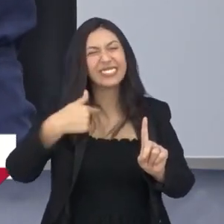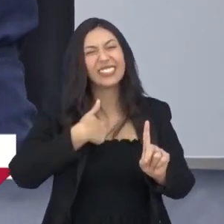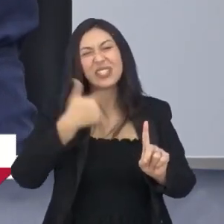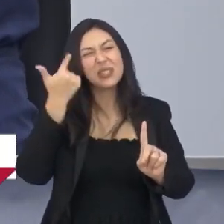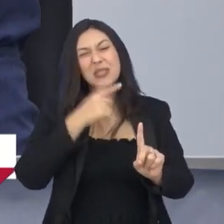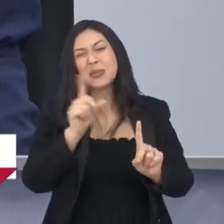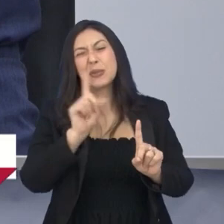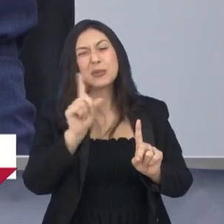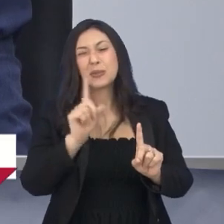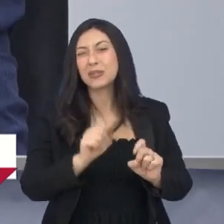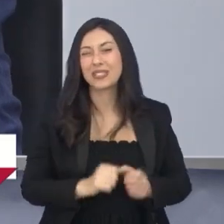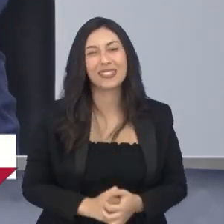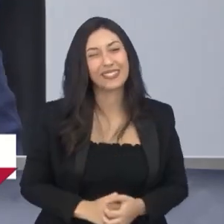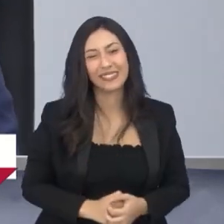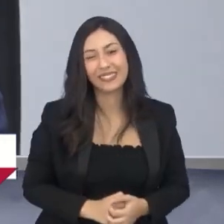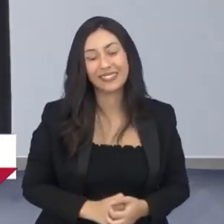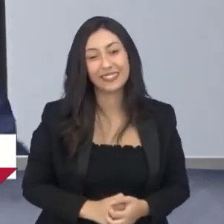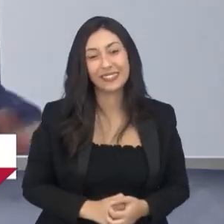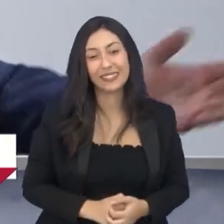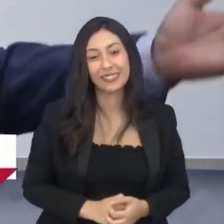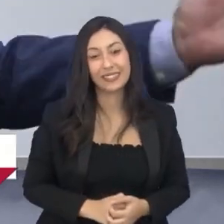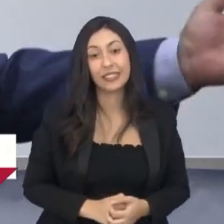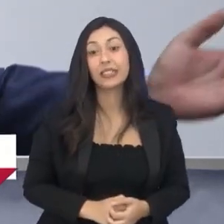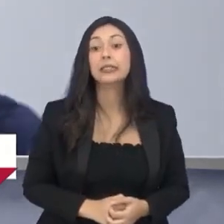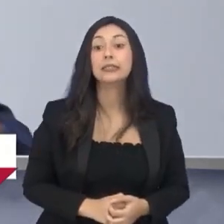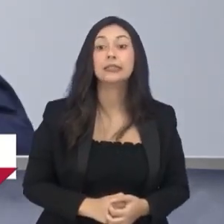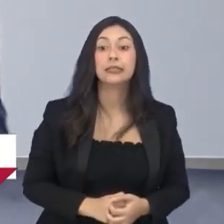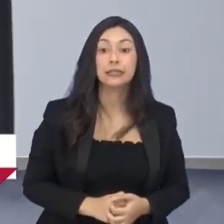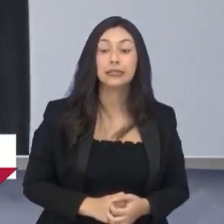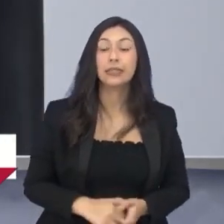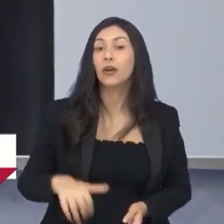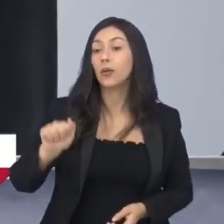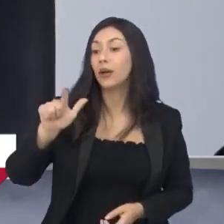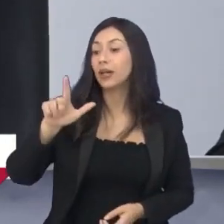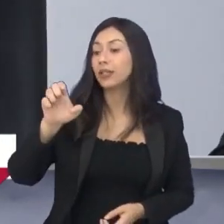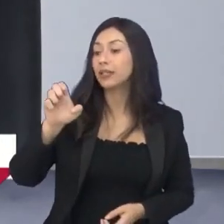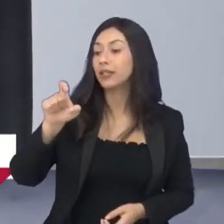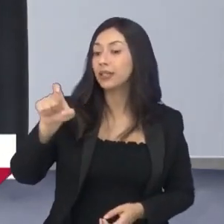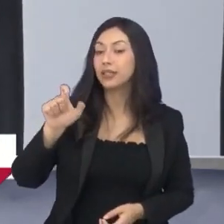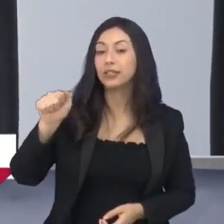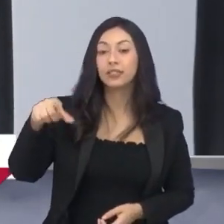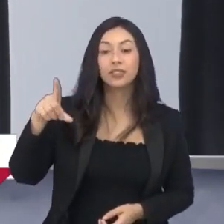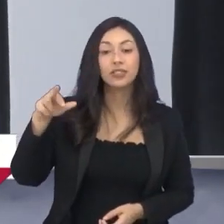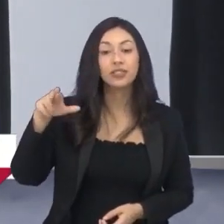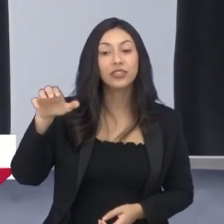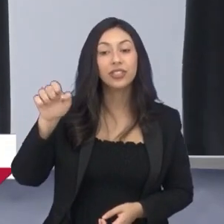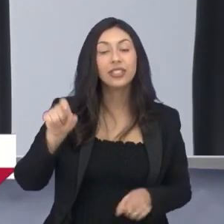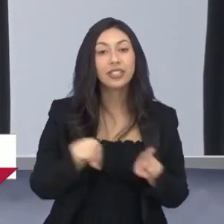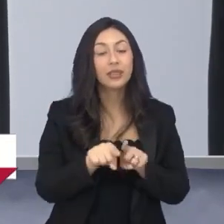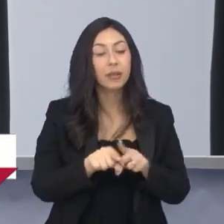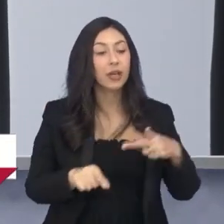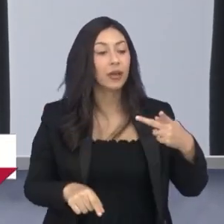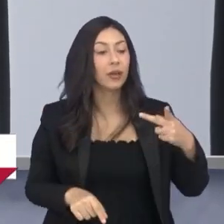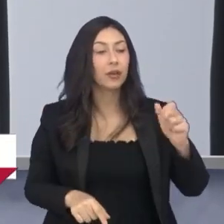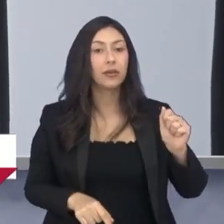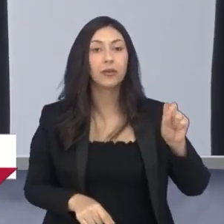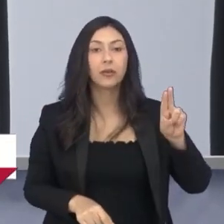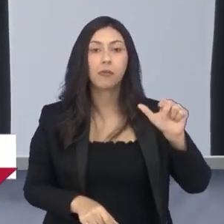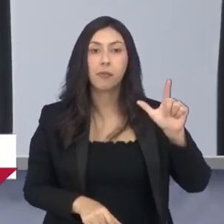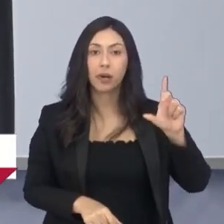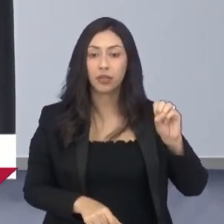no 75 aliás Alexandre e Paulo eh estiveram presentes nos